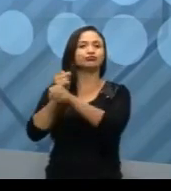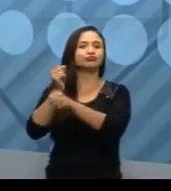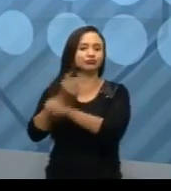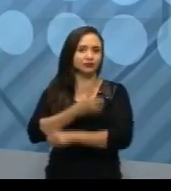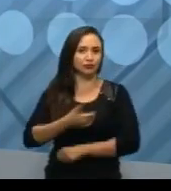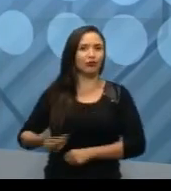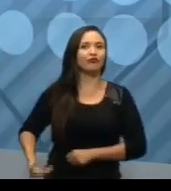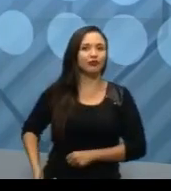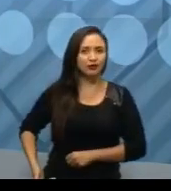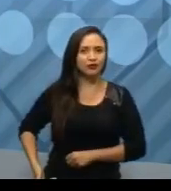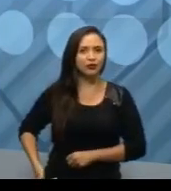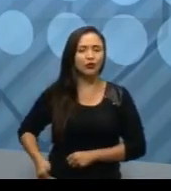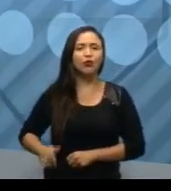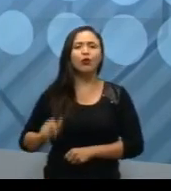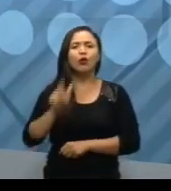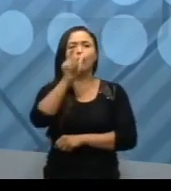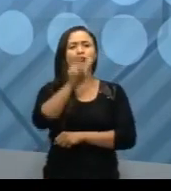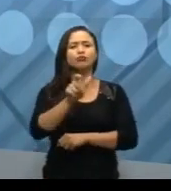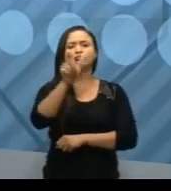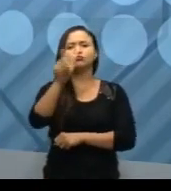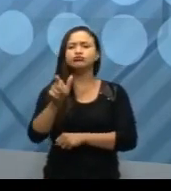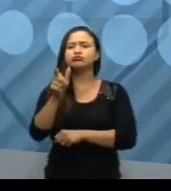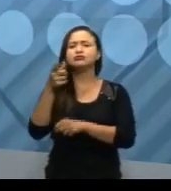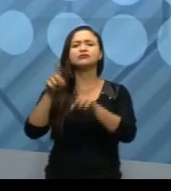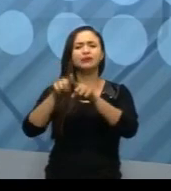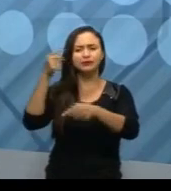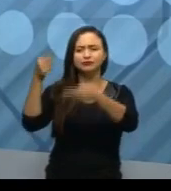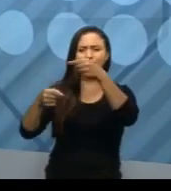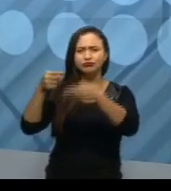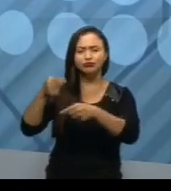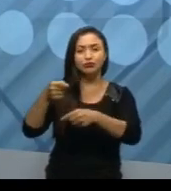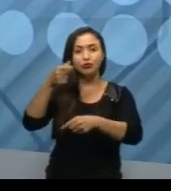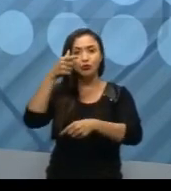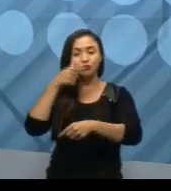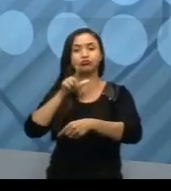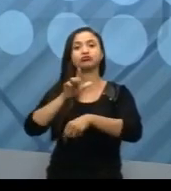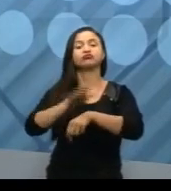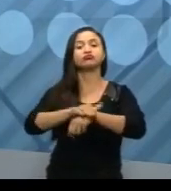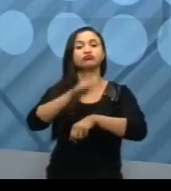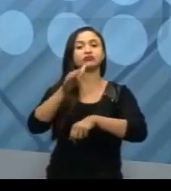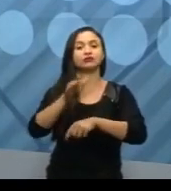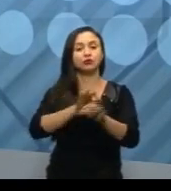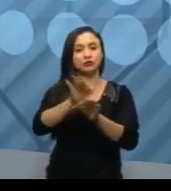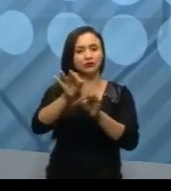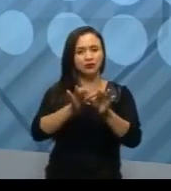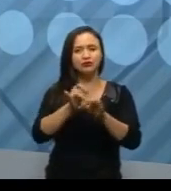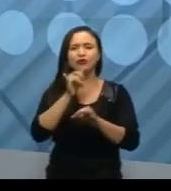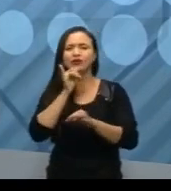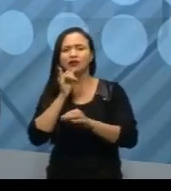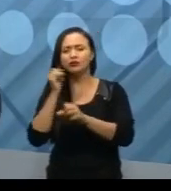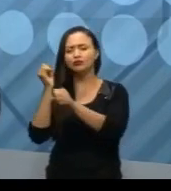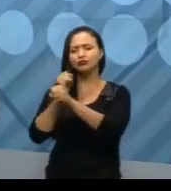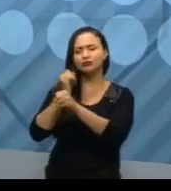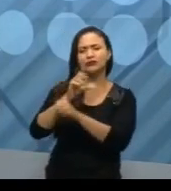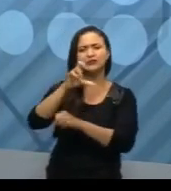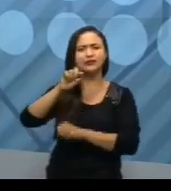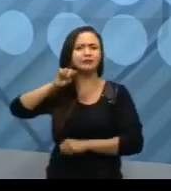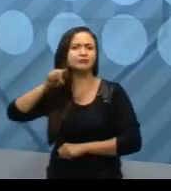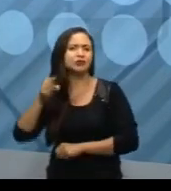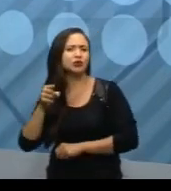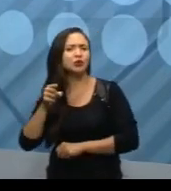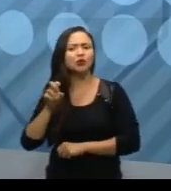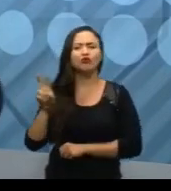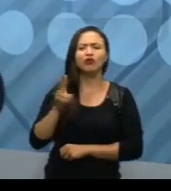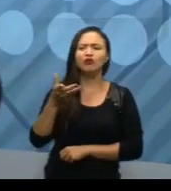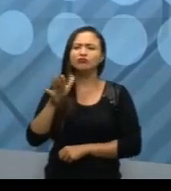concorrentes ali acertam mais ou menos o valor do orçamento, ok? Então, a obra custa 100 mil e teve valores ali em torno